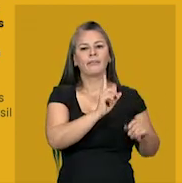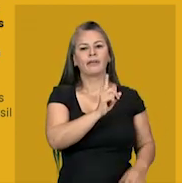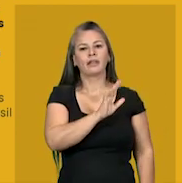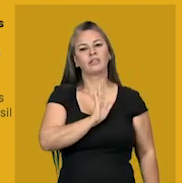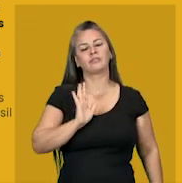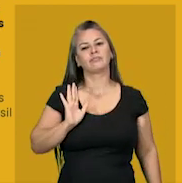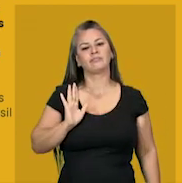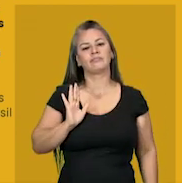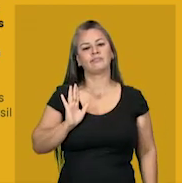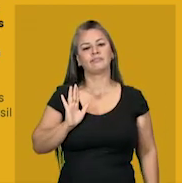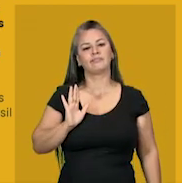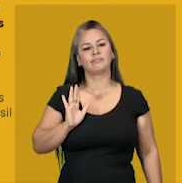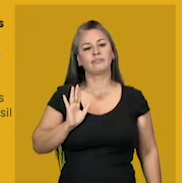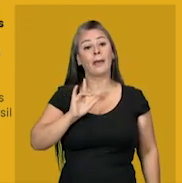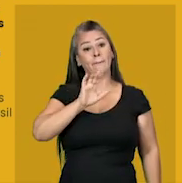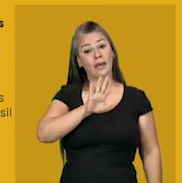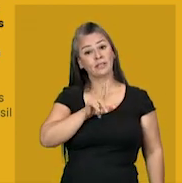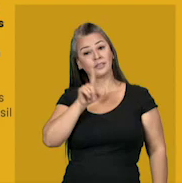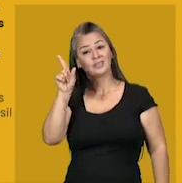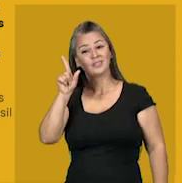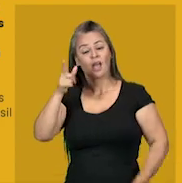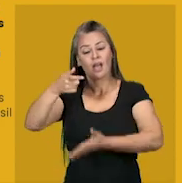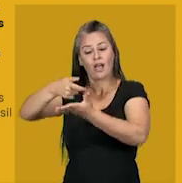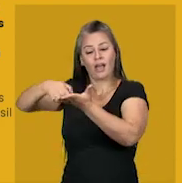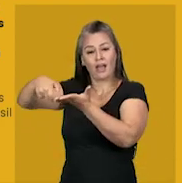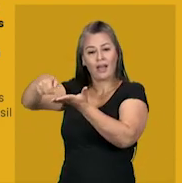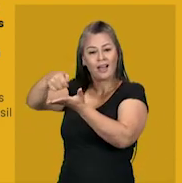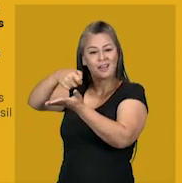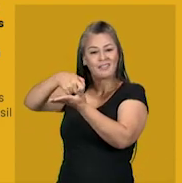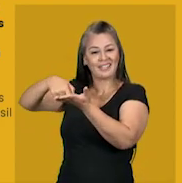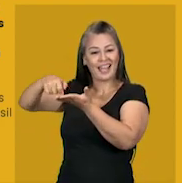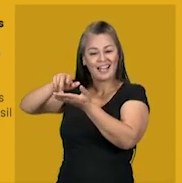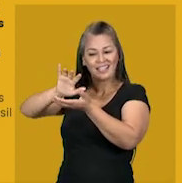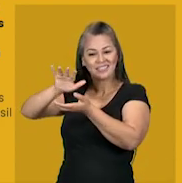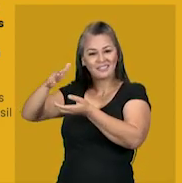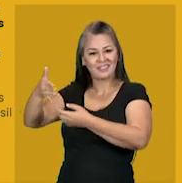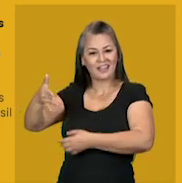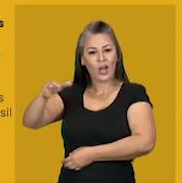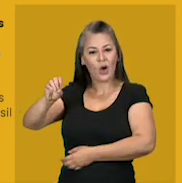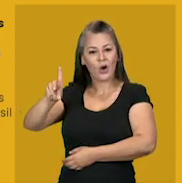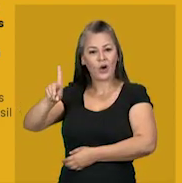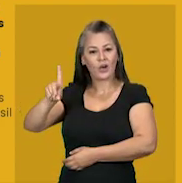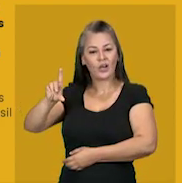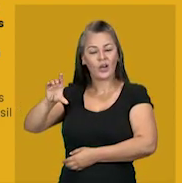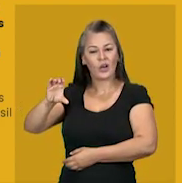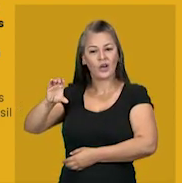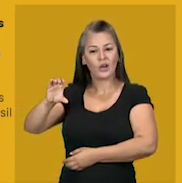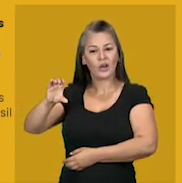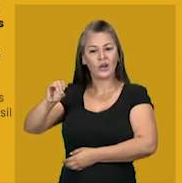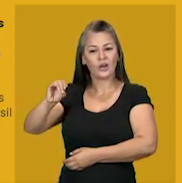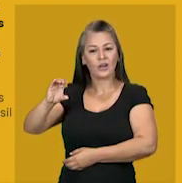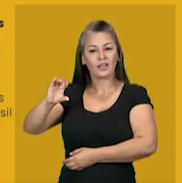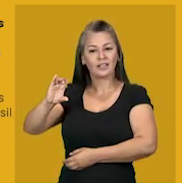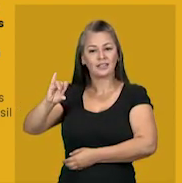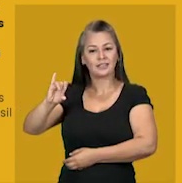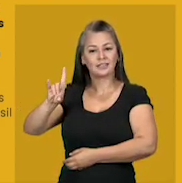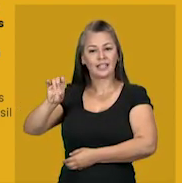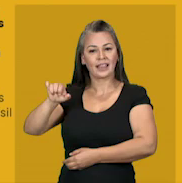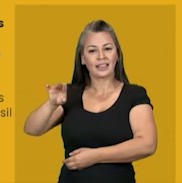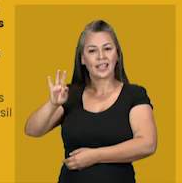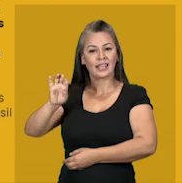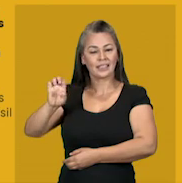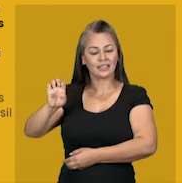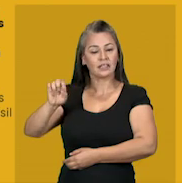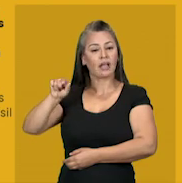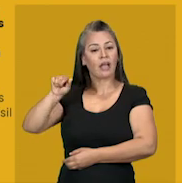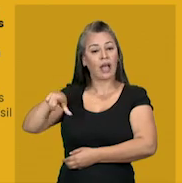igualdade. Por outro lado, o capitalismo ocidental também tem um desequilíbrio parecido, porque aqui, né, no capitalismo, as